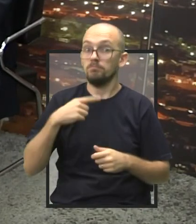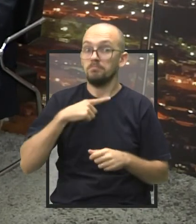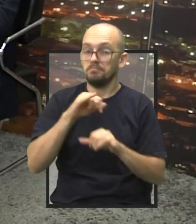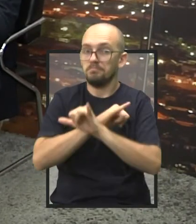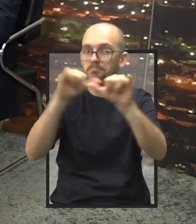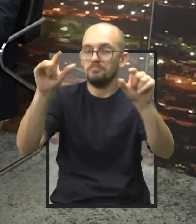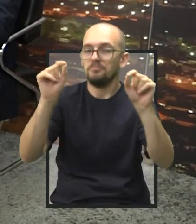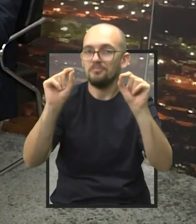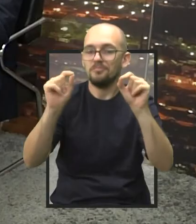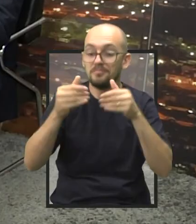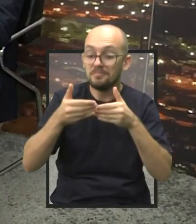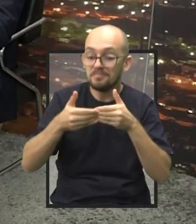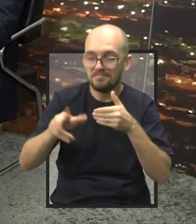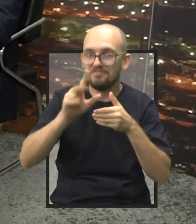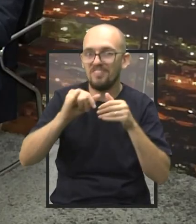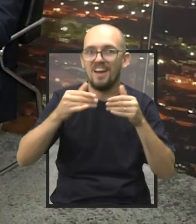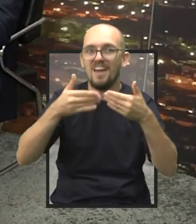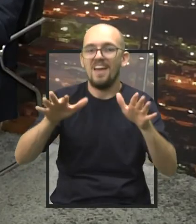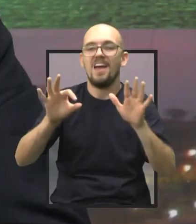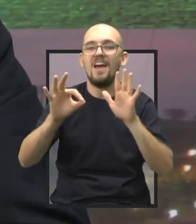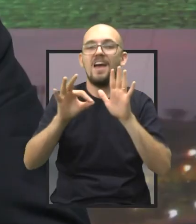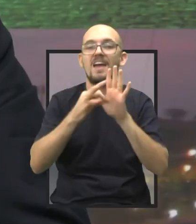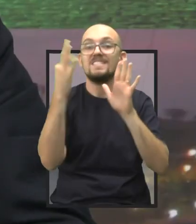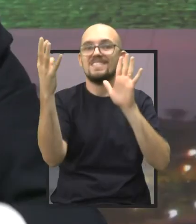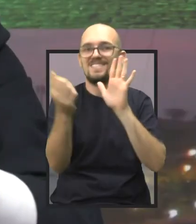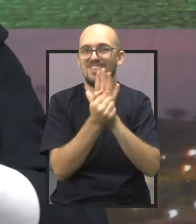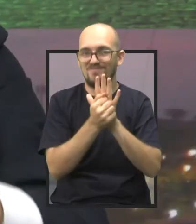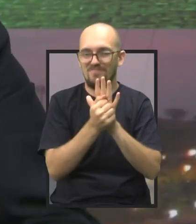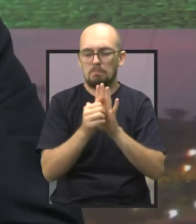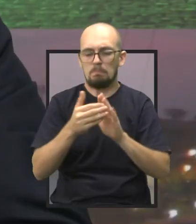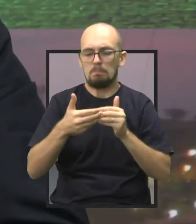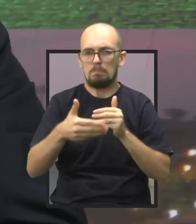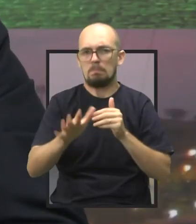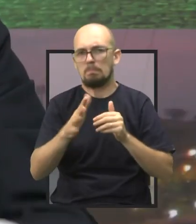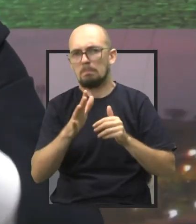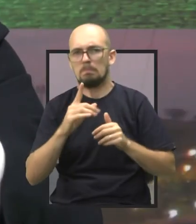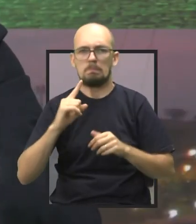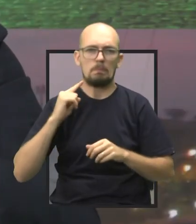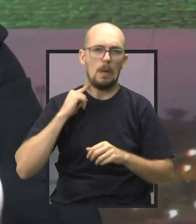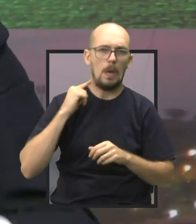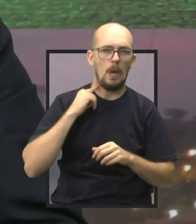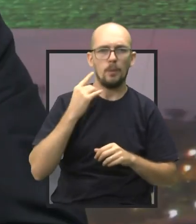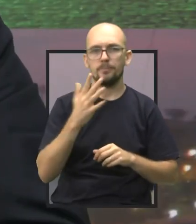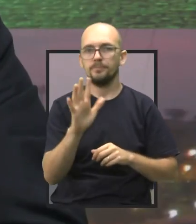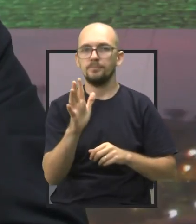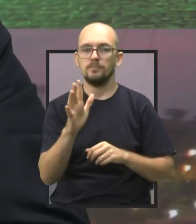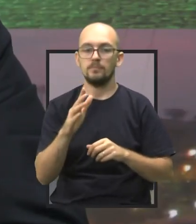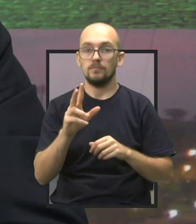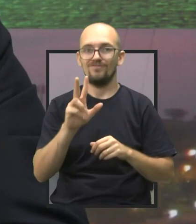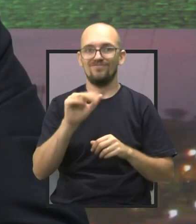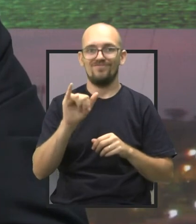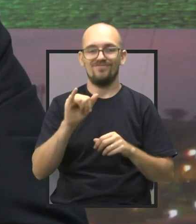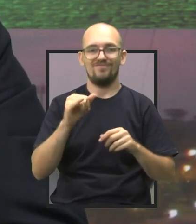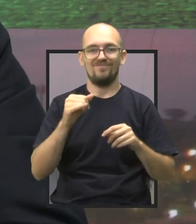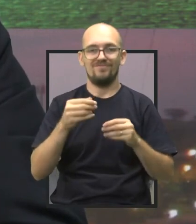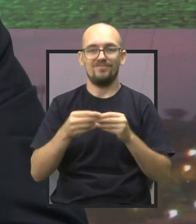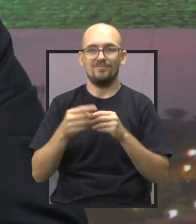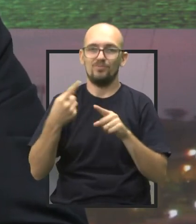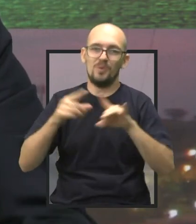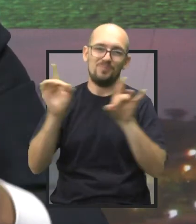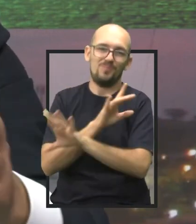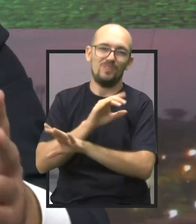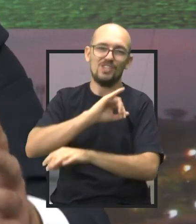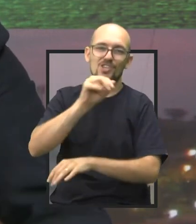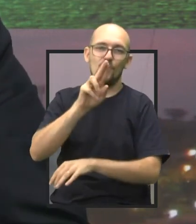inscrição em breve, né? Espero que já em maio, após a entrega do JAUP, a